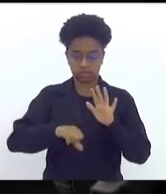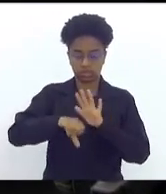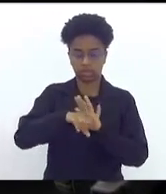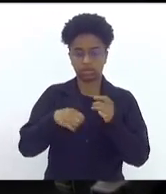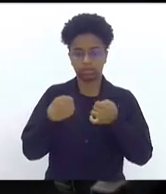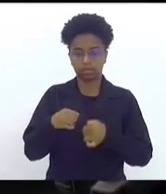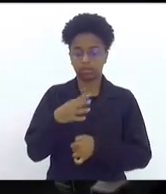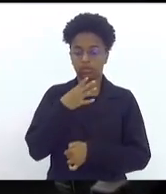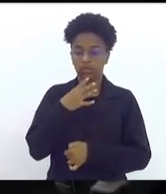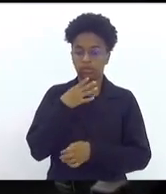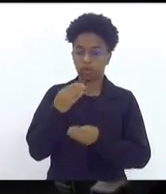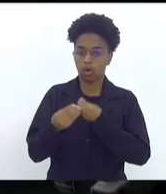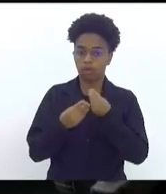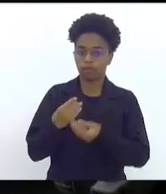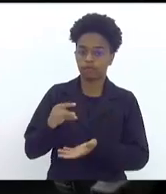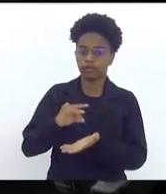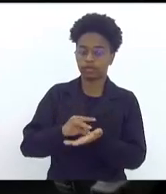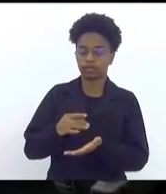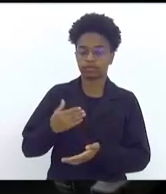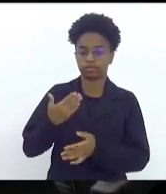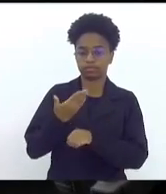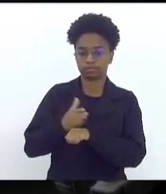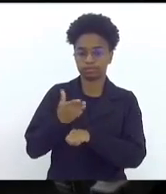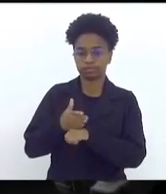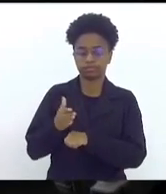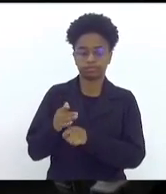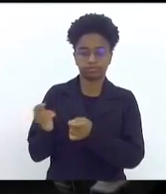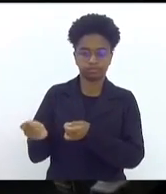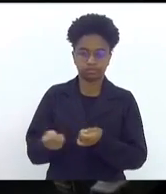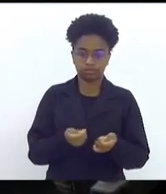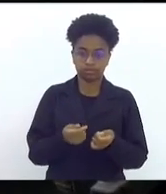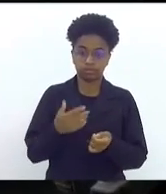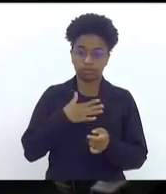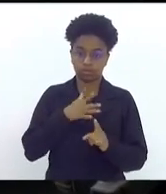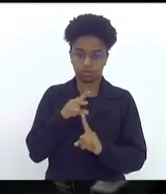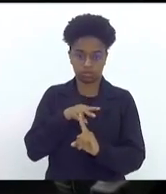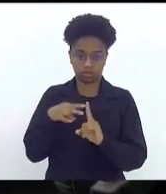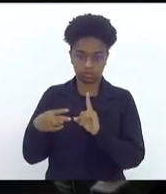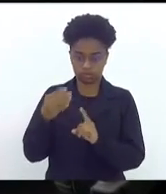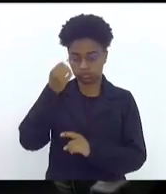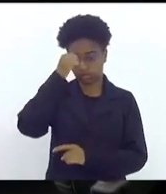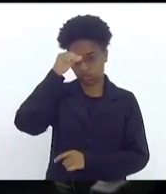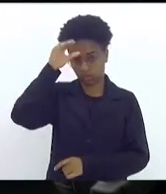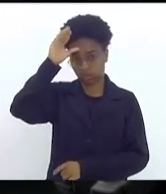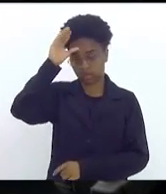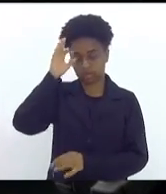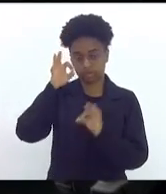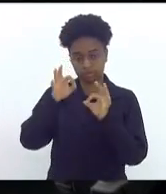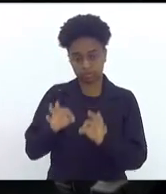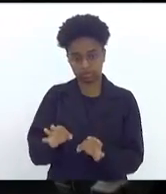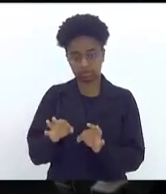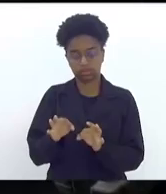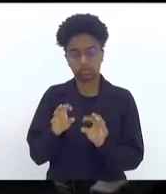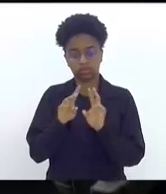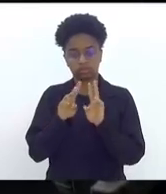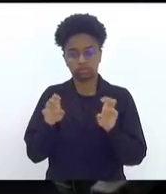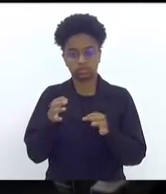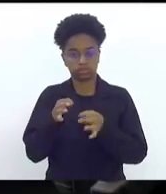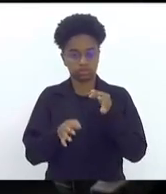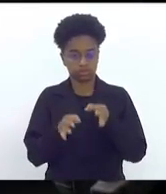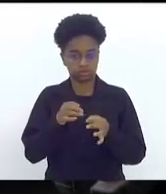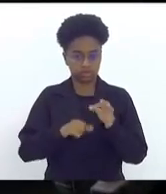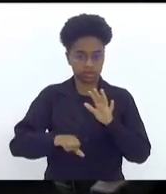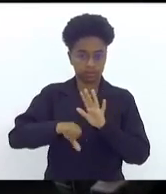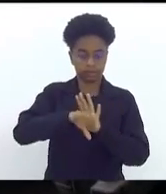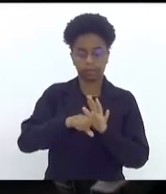conhecer a realidade das suas práticas concretas. E, a meu ver, um saber, um conhecimento adequado acerca da justiça penal